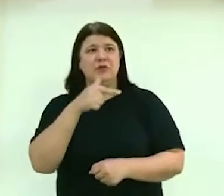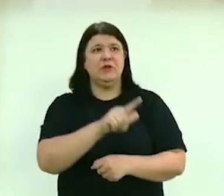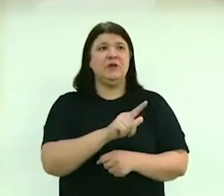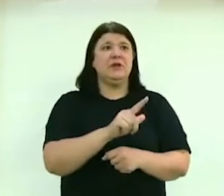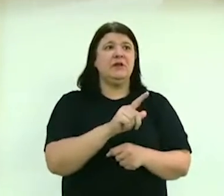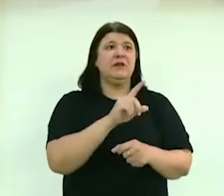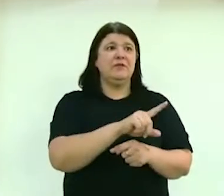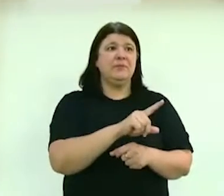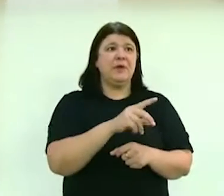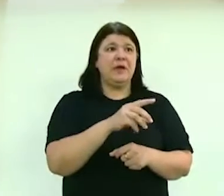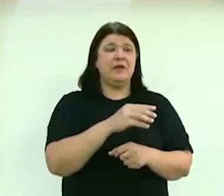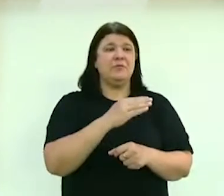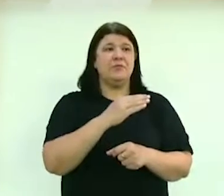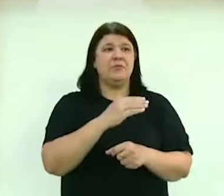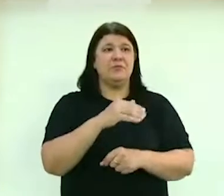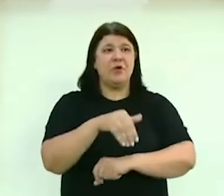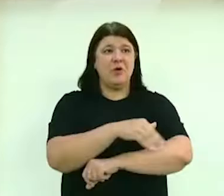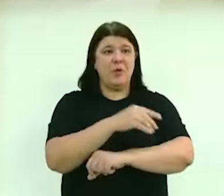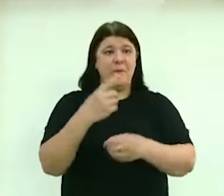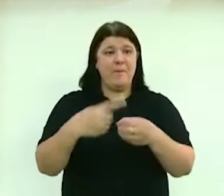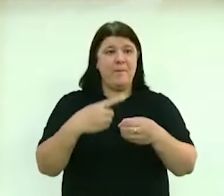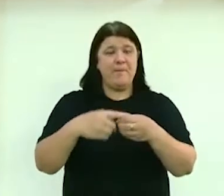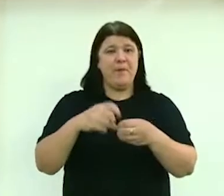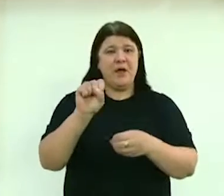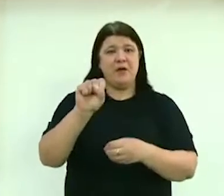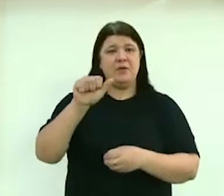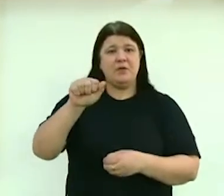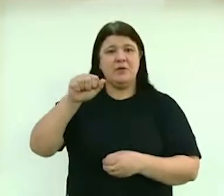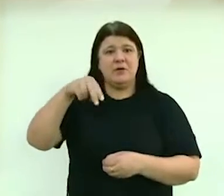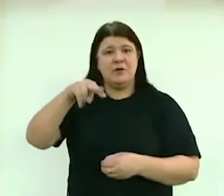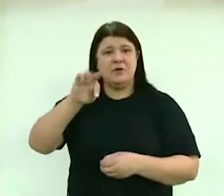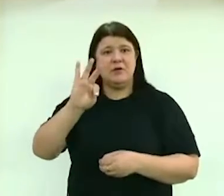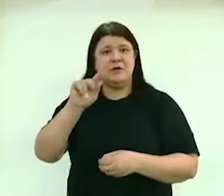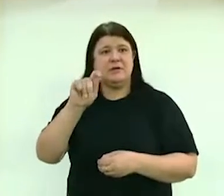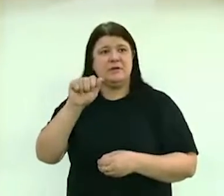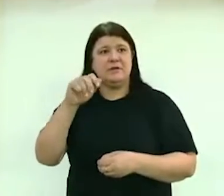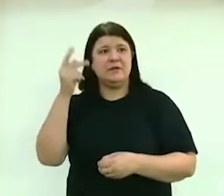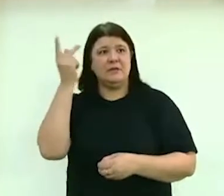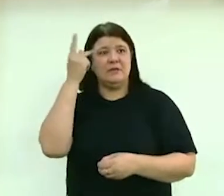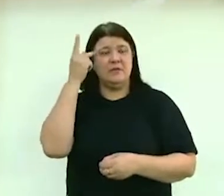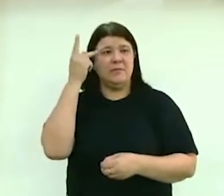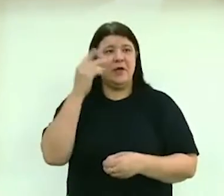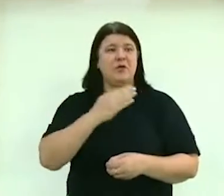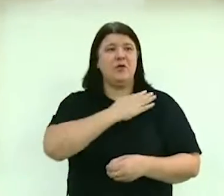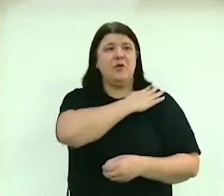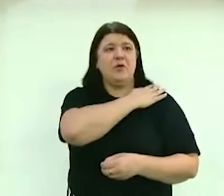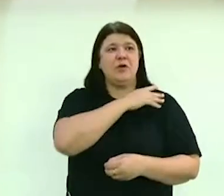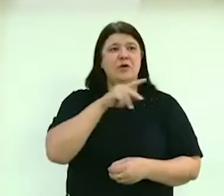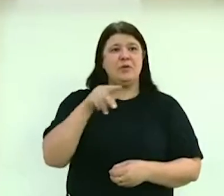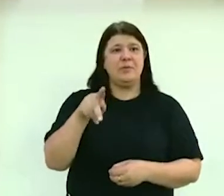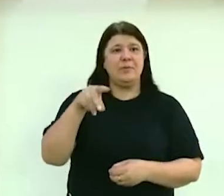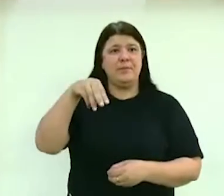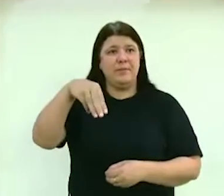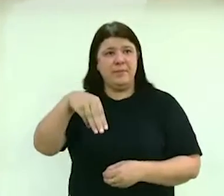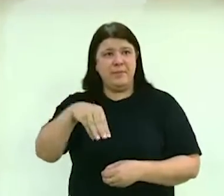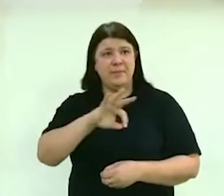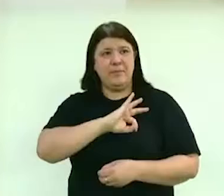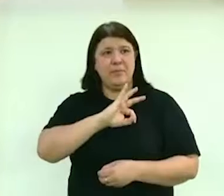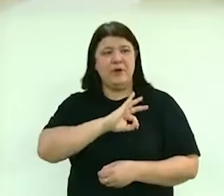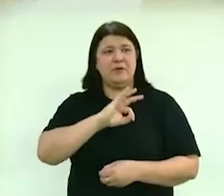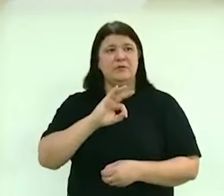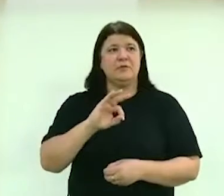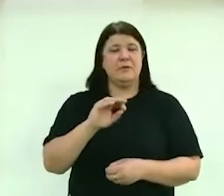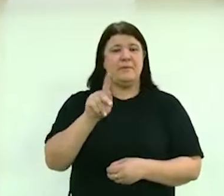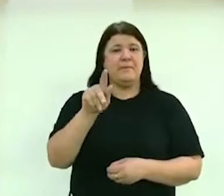Fontoura, 1078, no bairro de Santana, de São Paulo, aos cuidados do Coronel PM Paulo Luiz